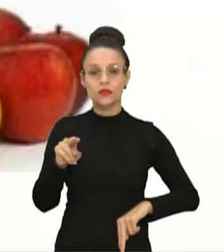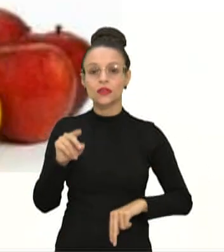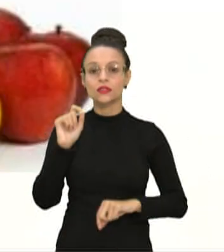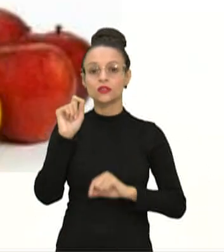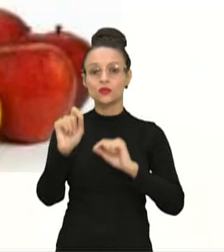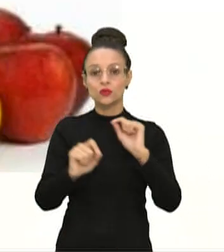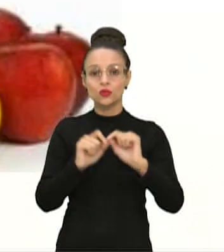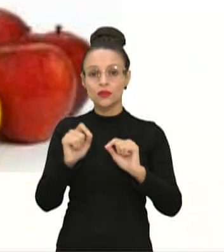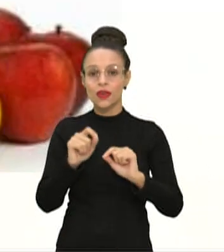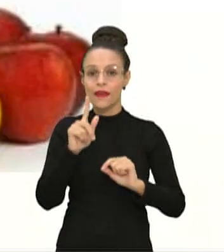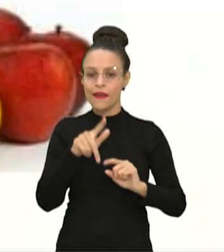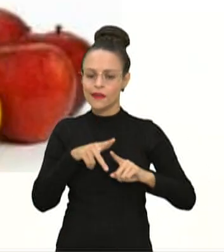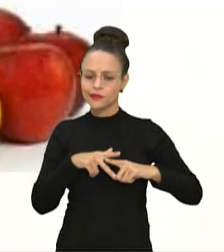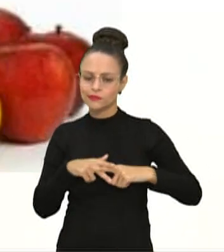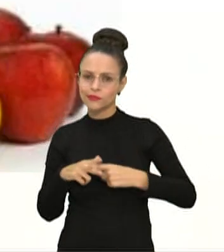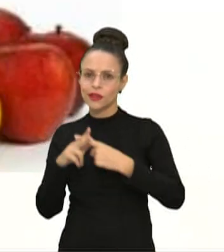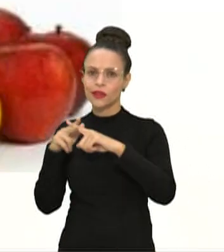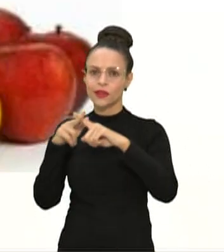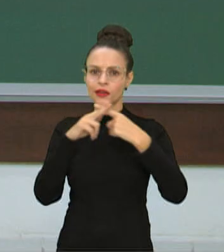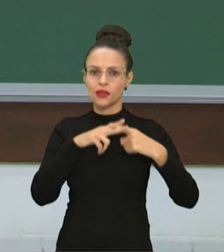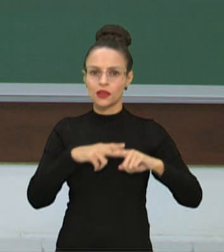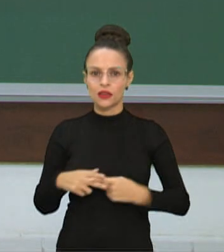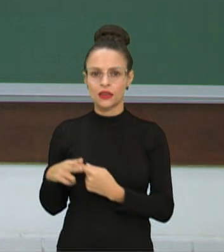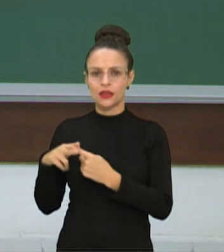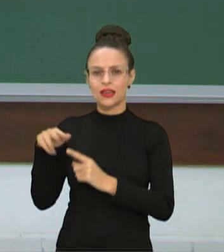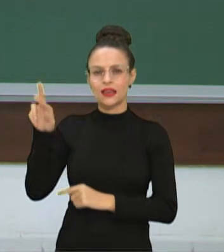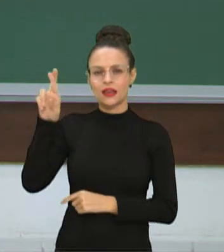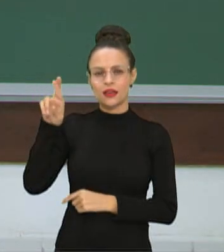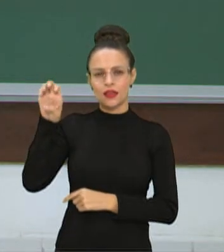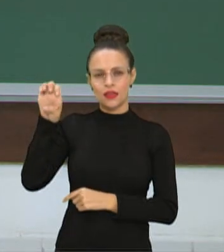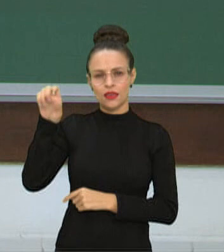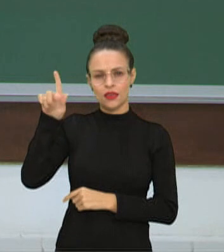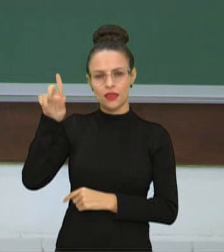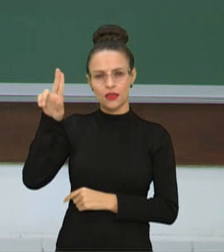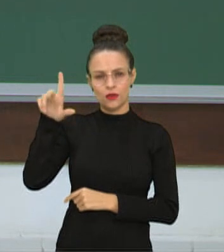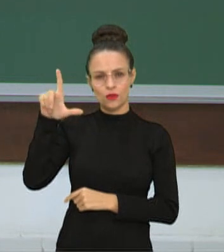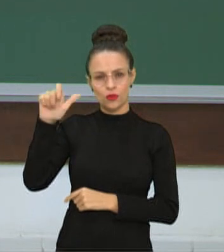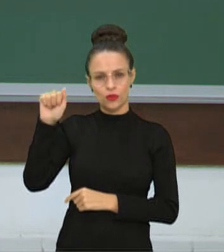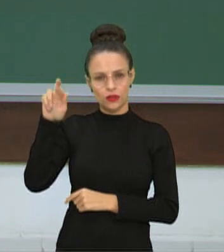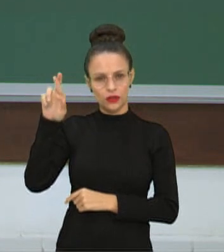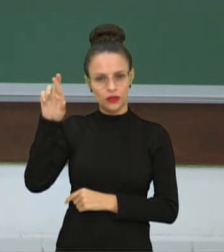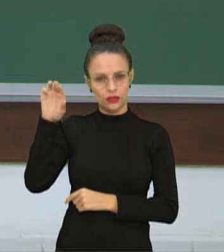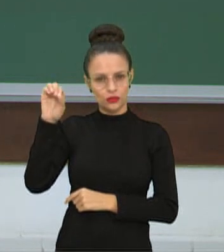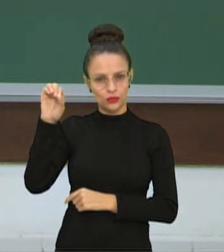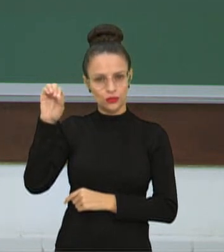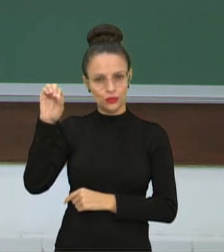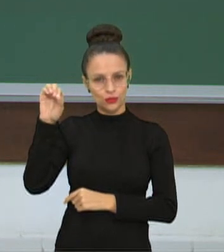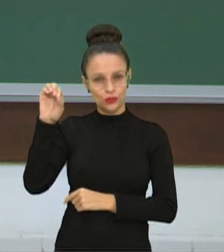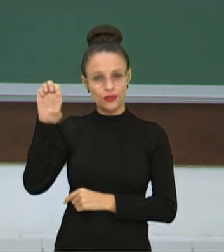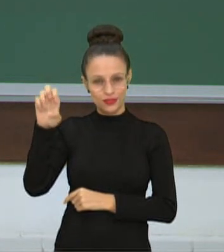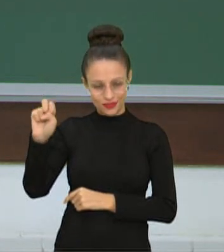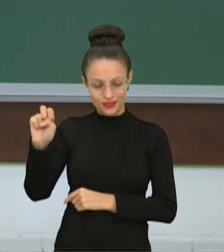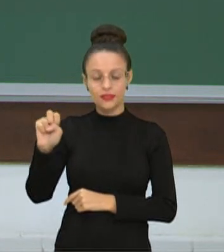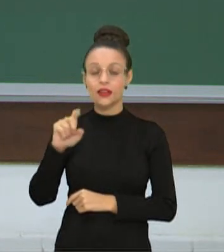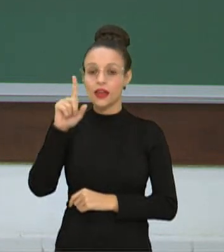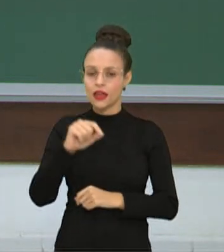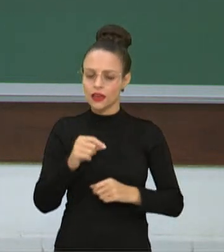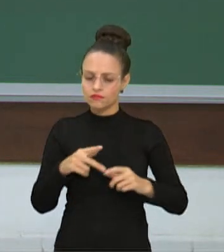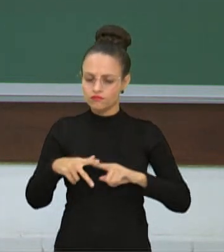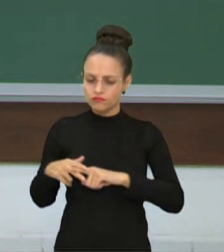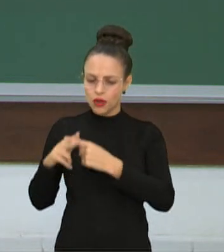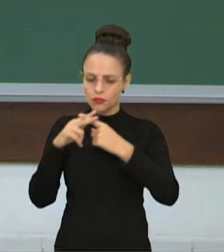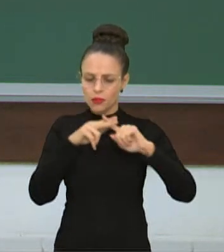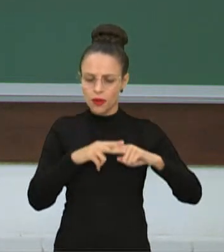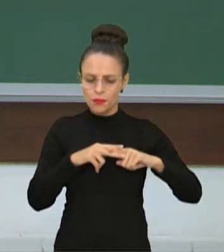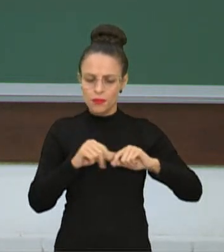de reguladores. Por que reguladores? Porque eles regulam diversas reações químicas no nosso